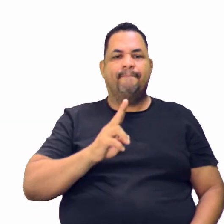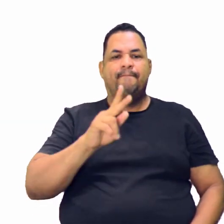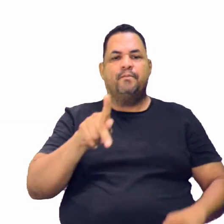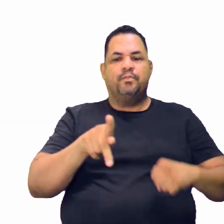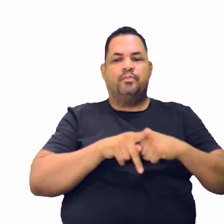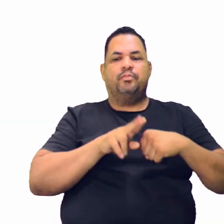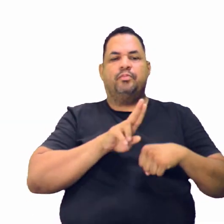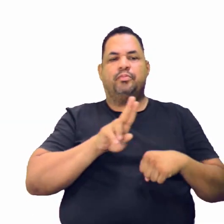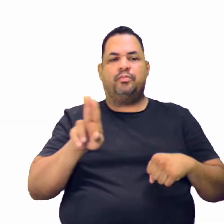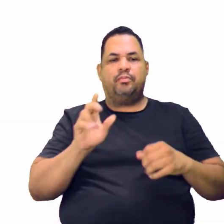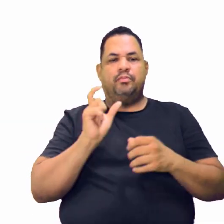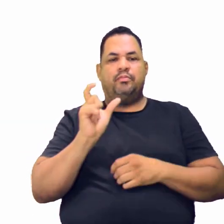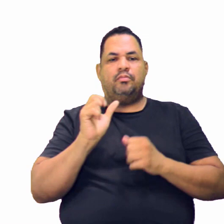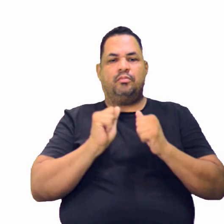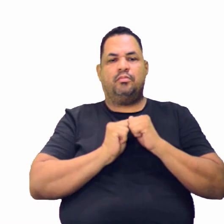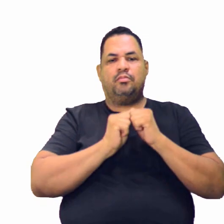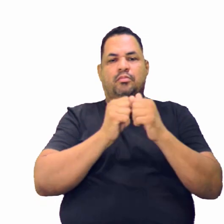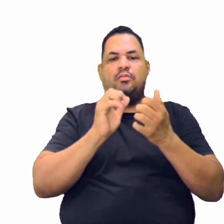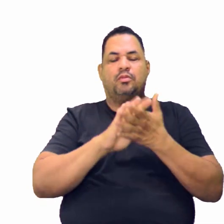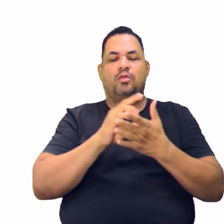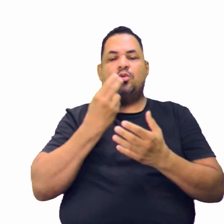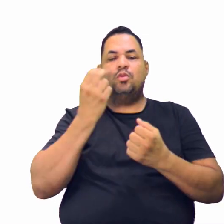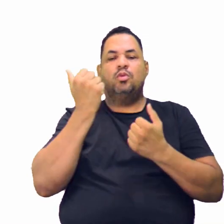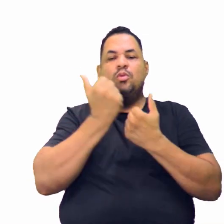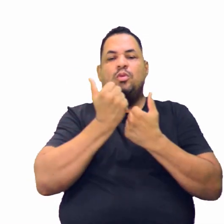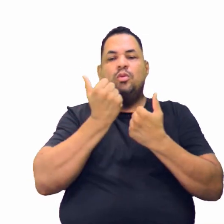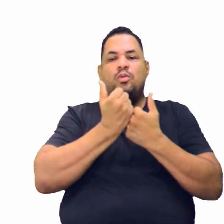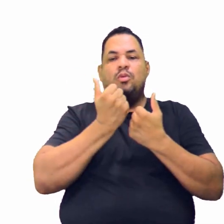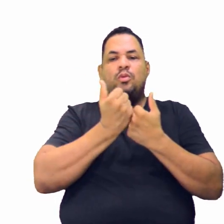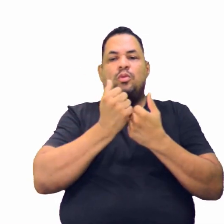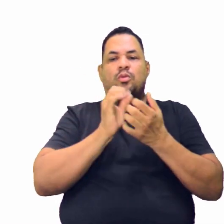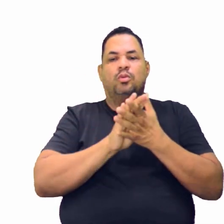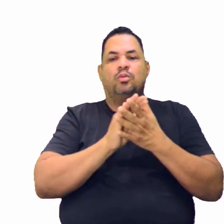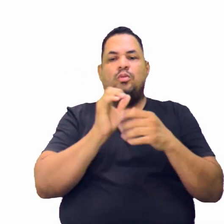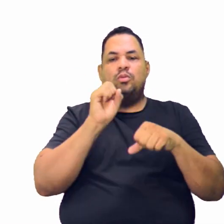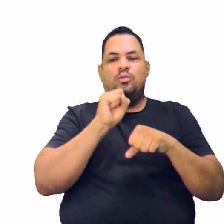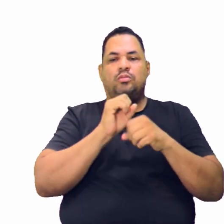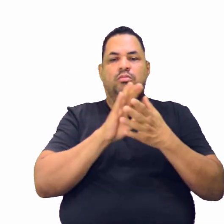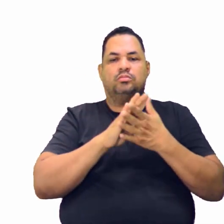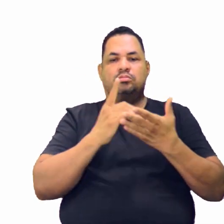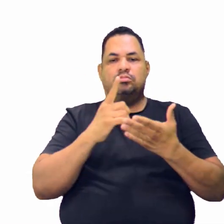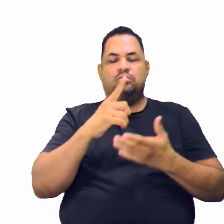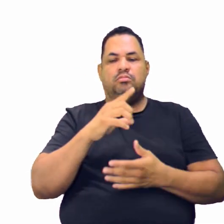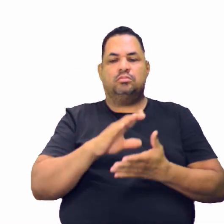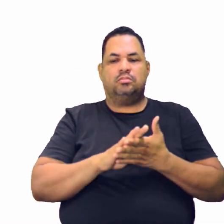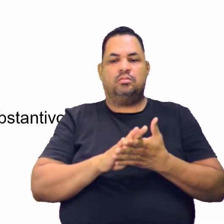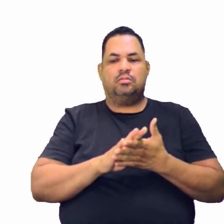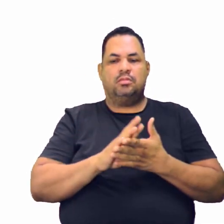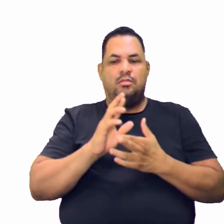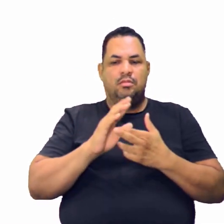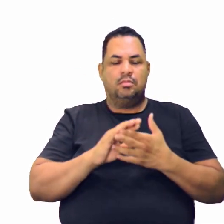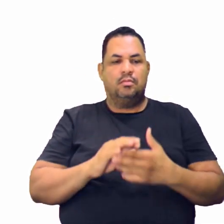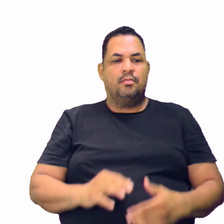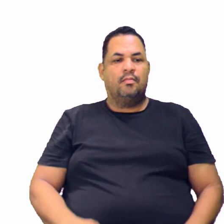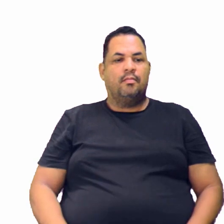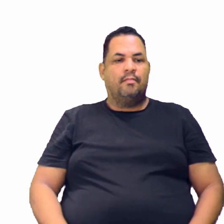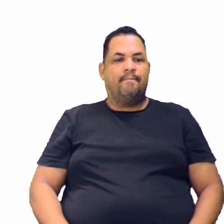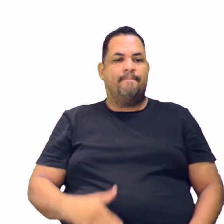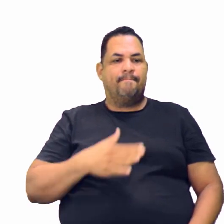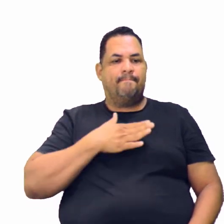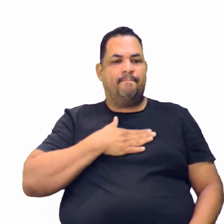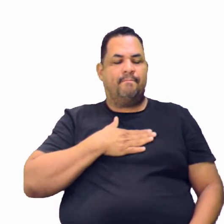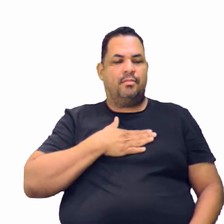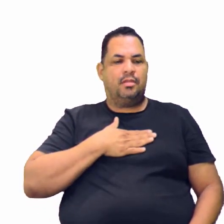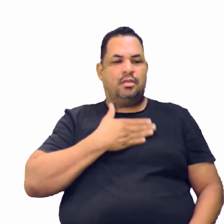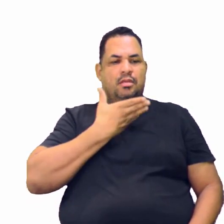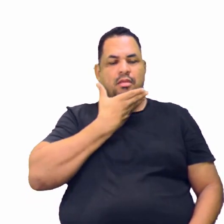agora o pronome. Palavra que acompanha ou substitui o substantivo tomando posse do discurso. Meu